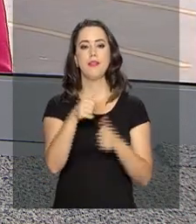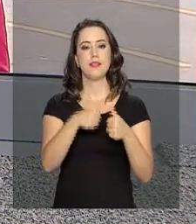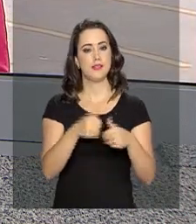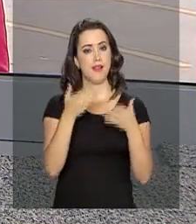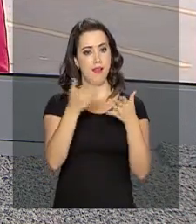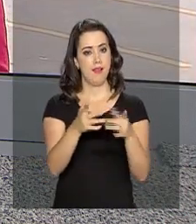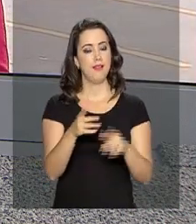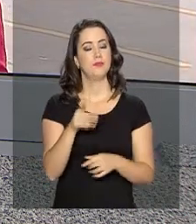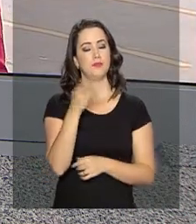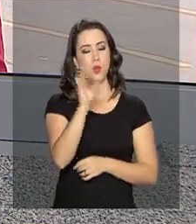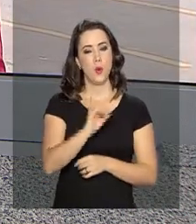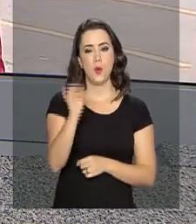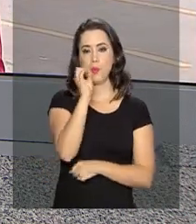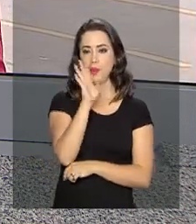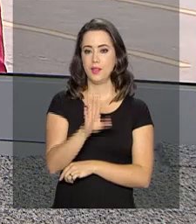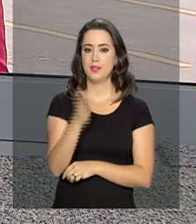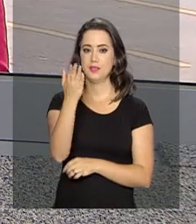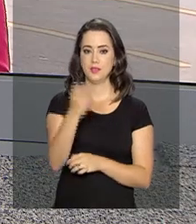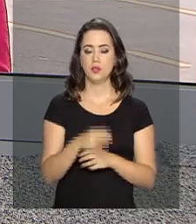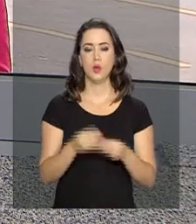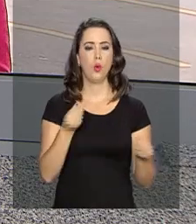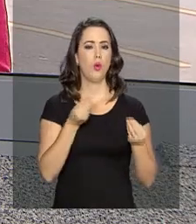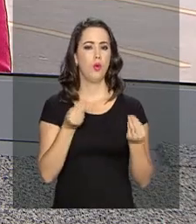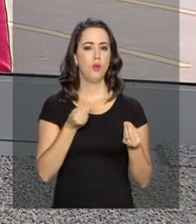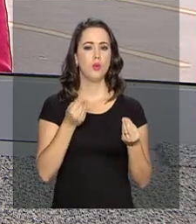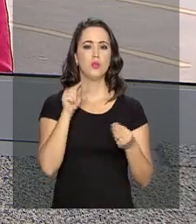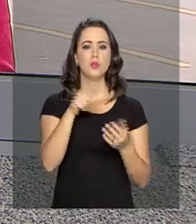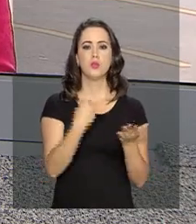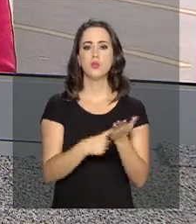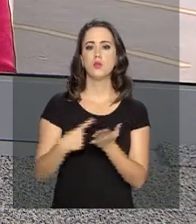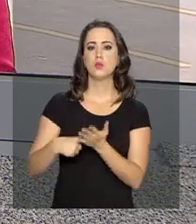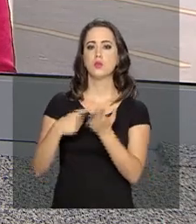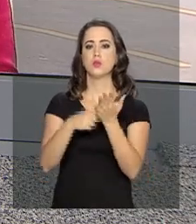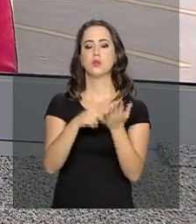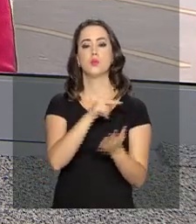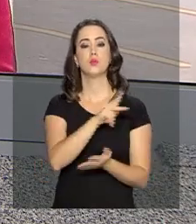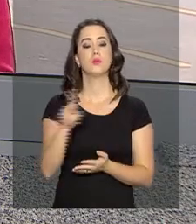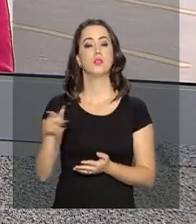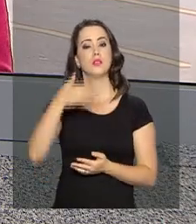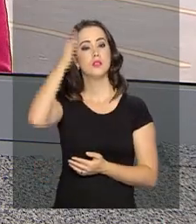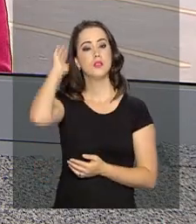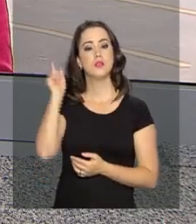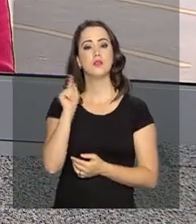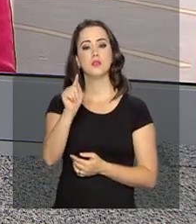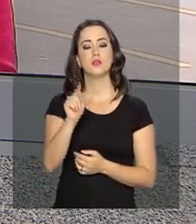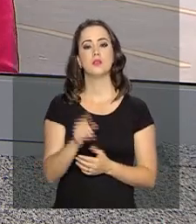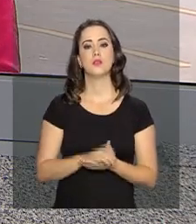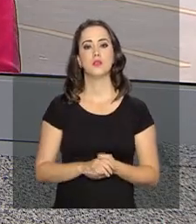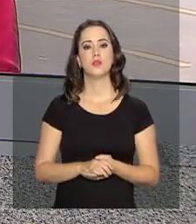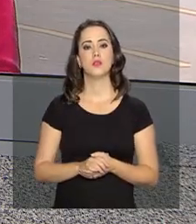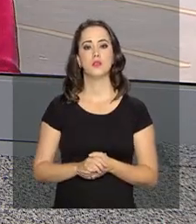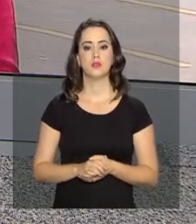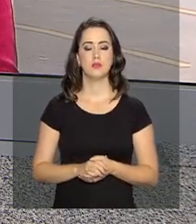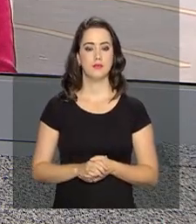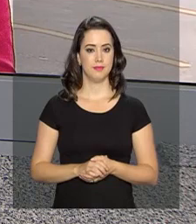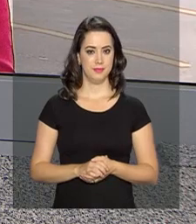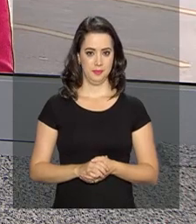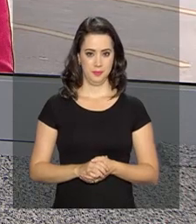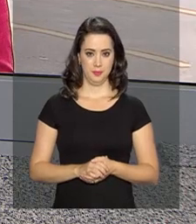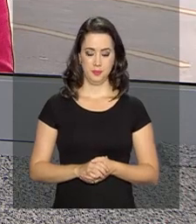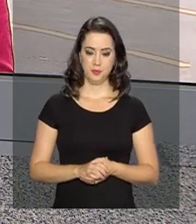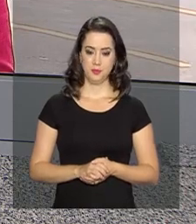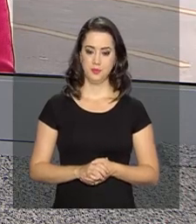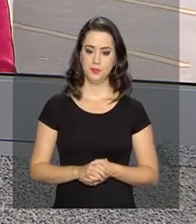Aires. Olá, Gabriela, boa tarde. Como é que está a agenda do presidente Temer aí em Buenos Aires? Muito movimentada?